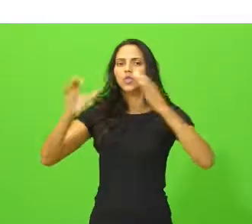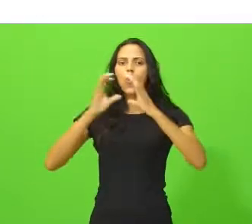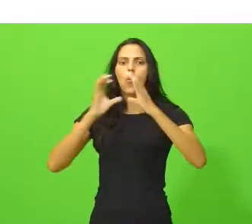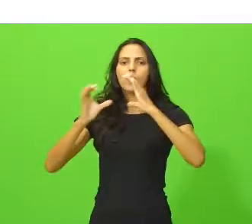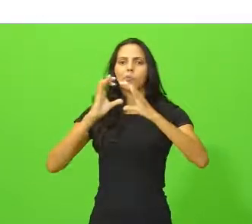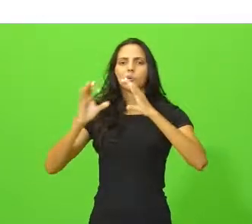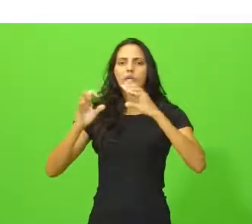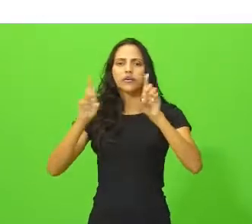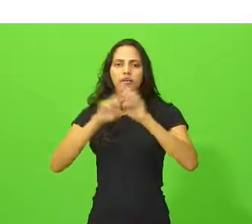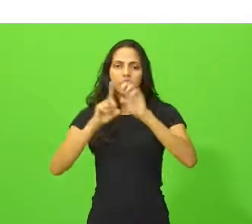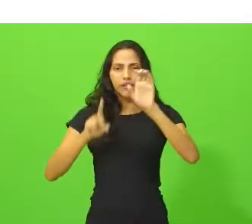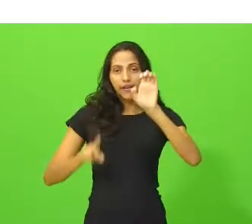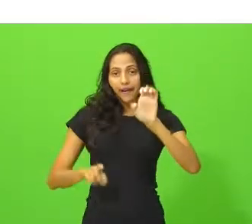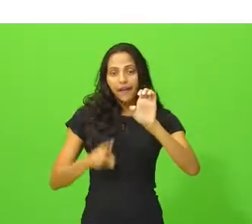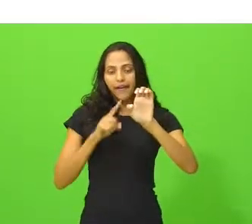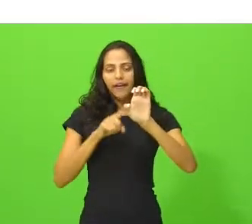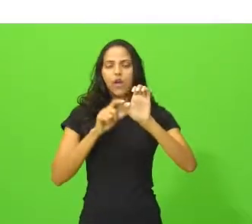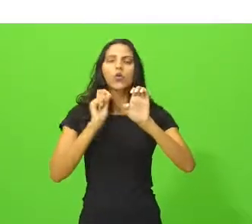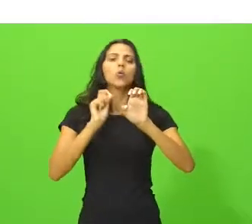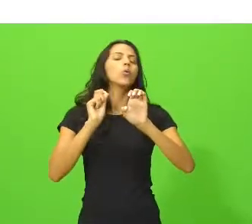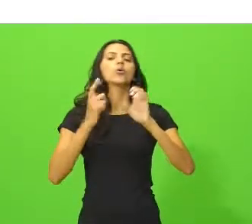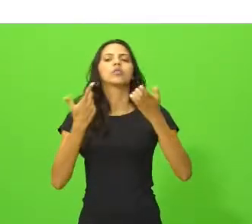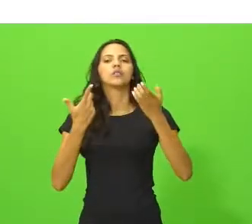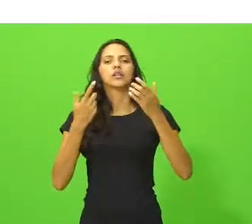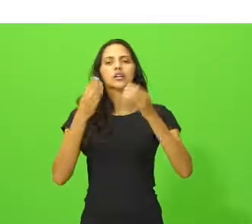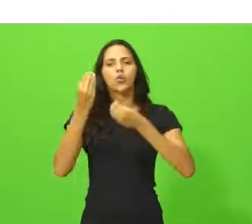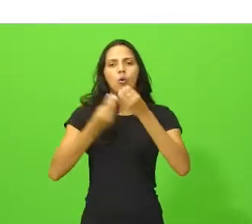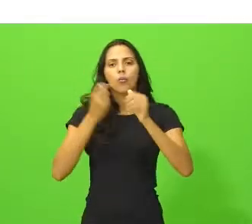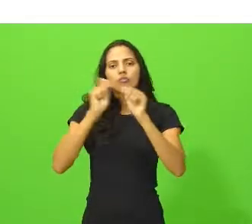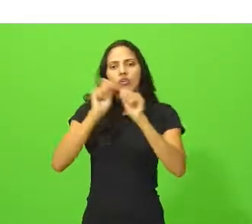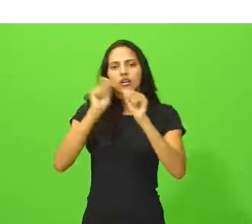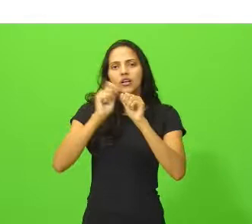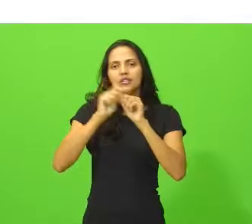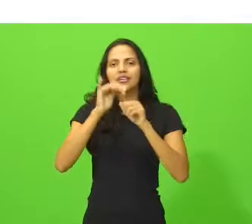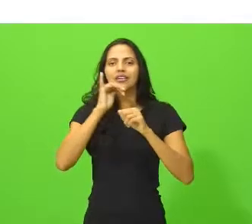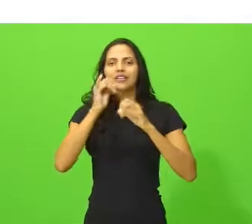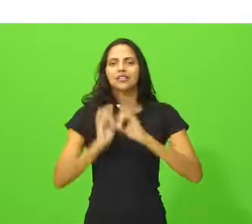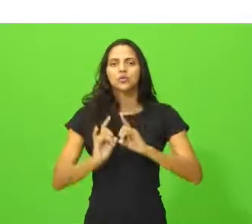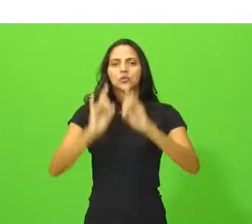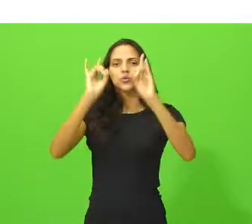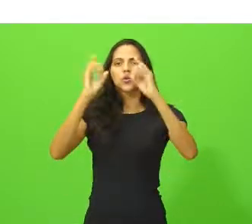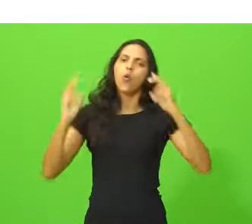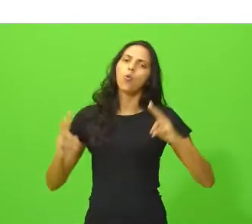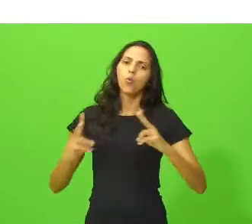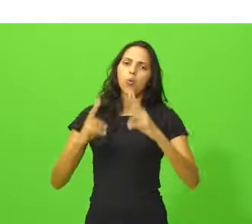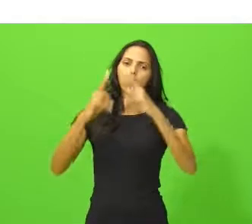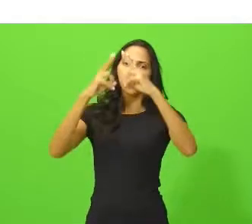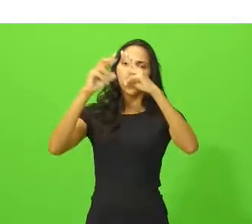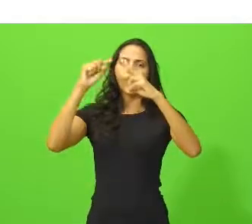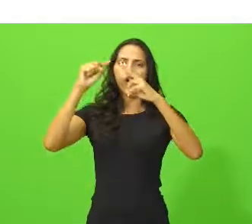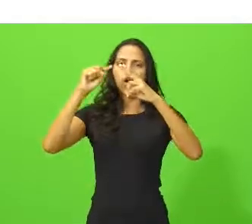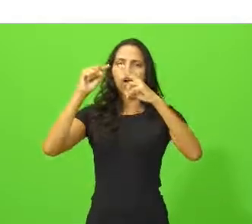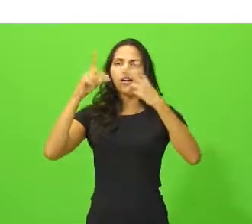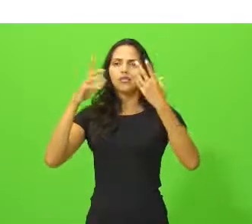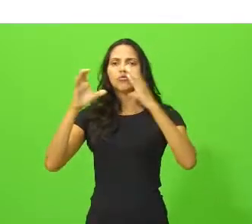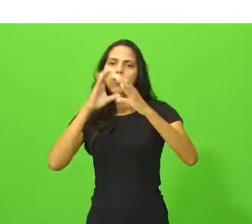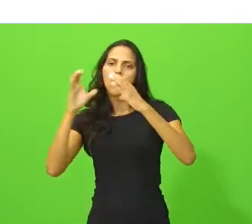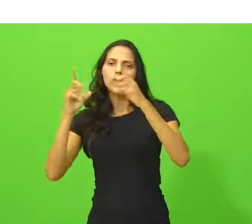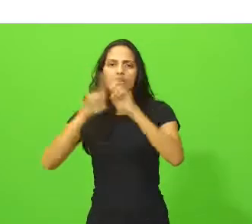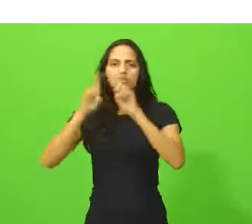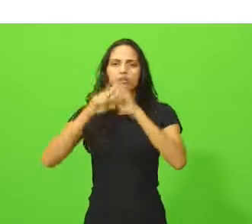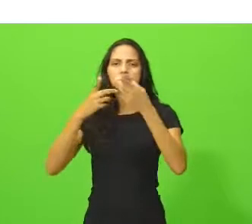comunicação. E a opção E. Formação de uma infraestrutura de torres que permitam a comunicação móvel na